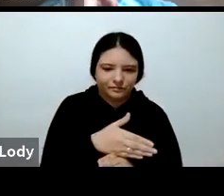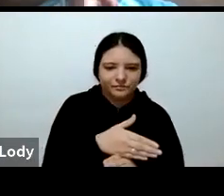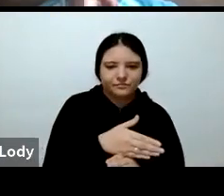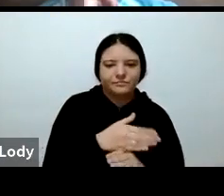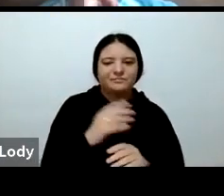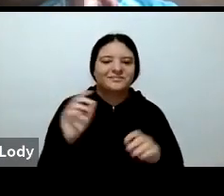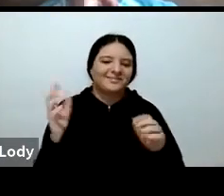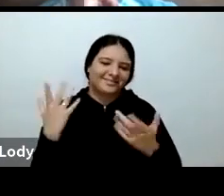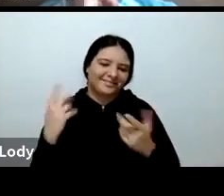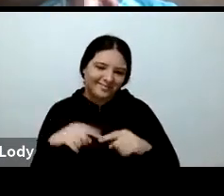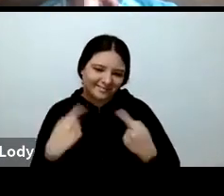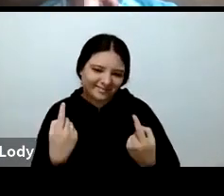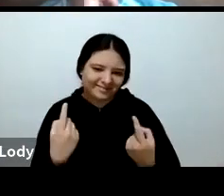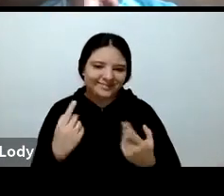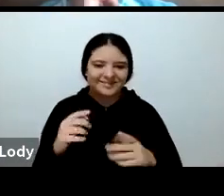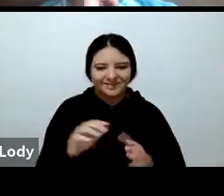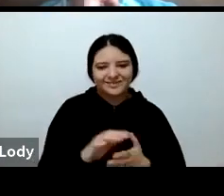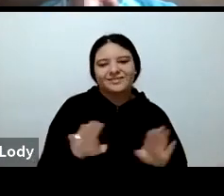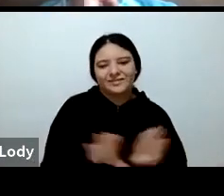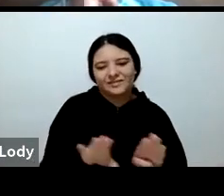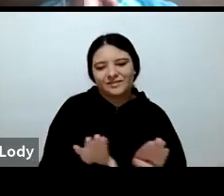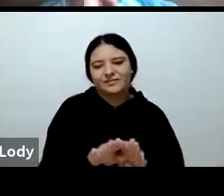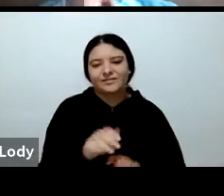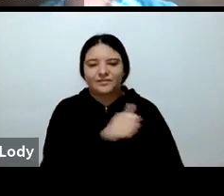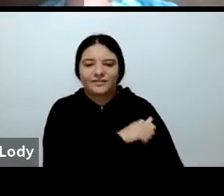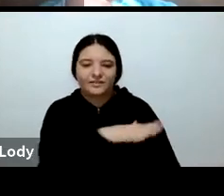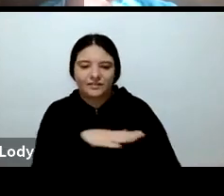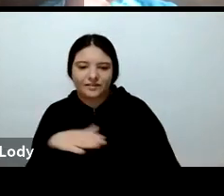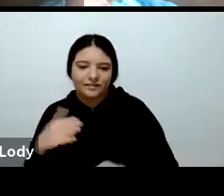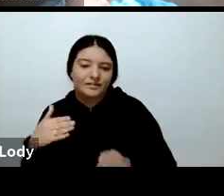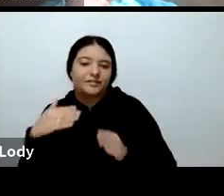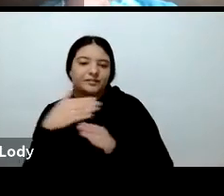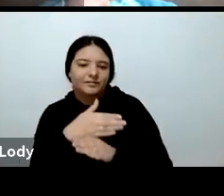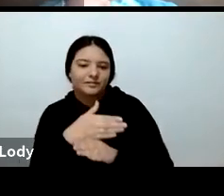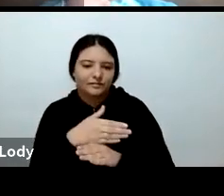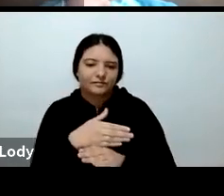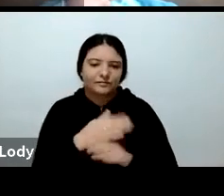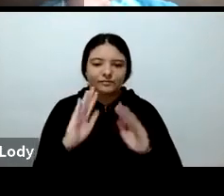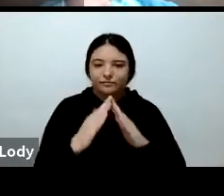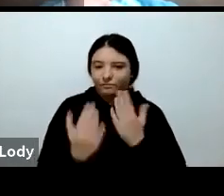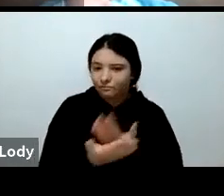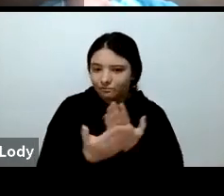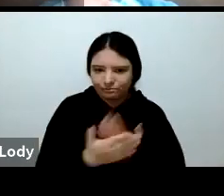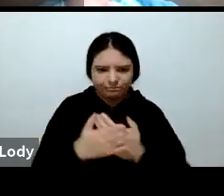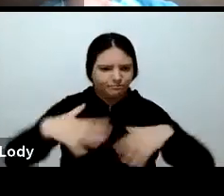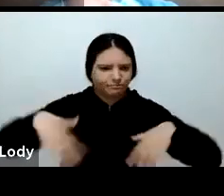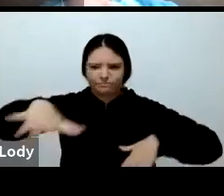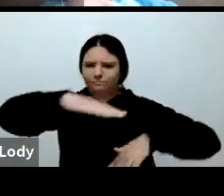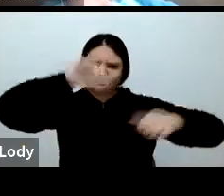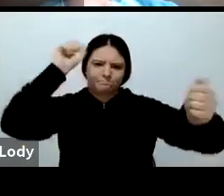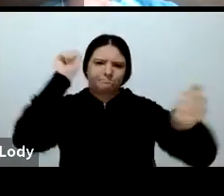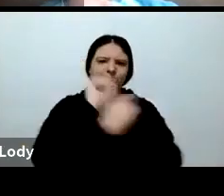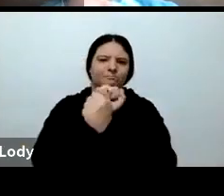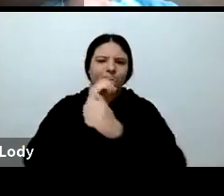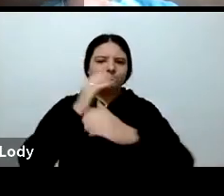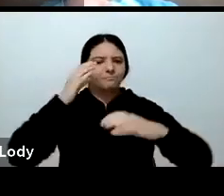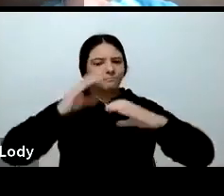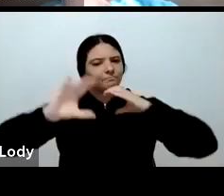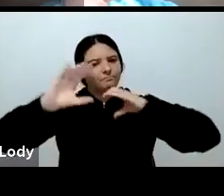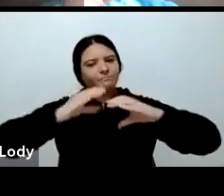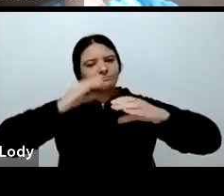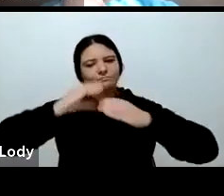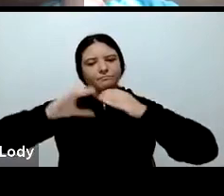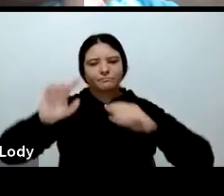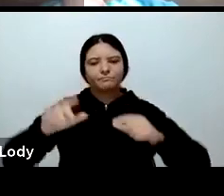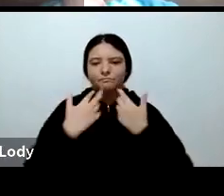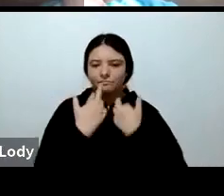romântico, é o meu jeito, mas a cada criança que entrava, ela parava a escola e todos cantavam na música, na língua